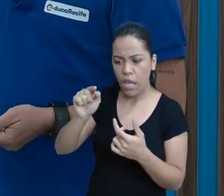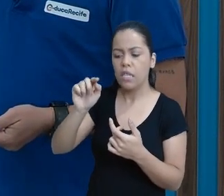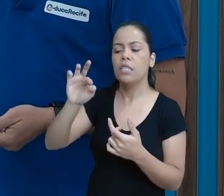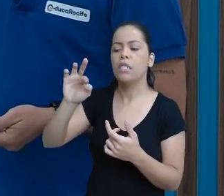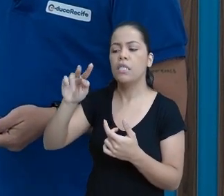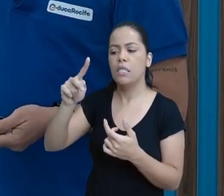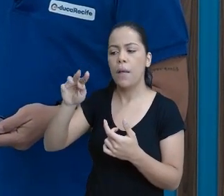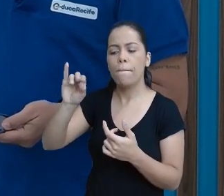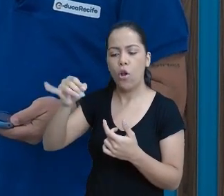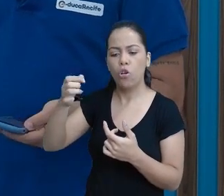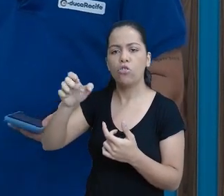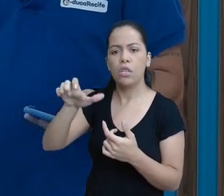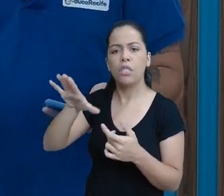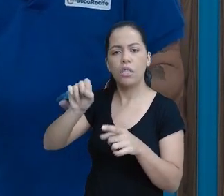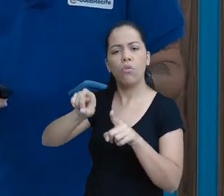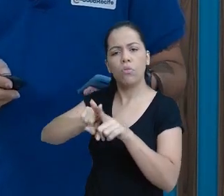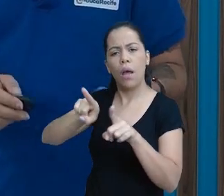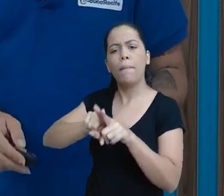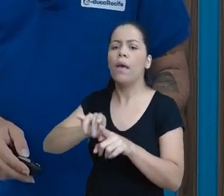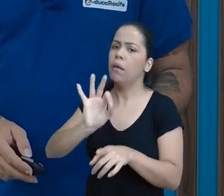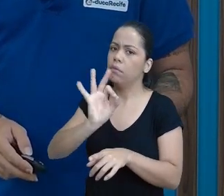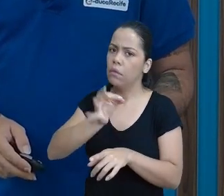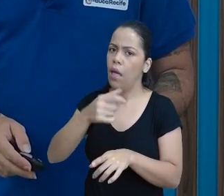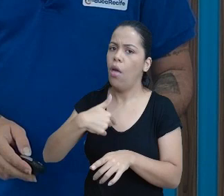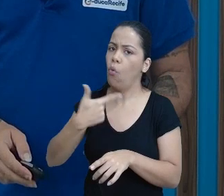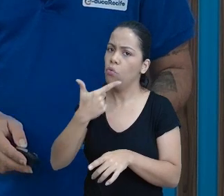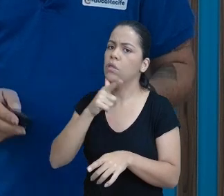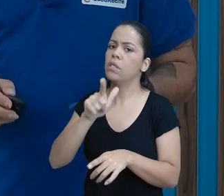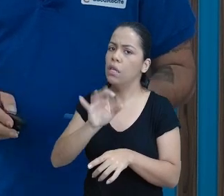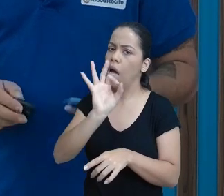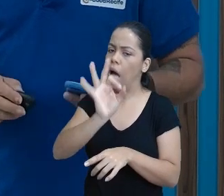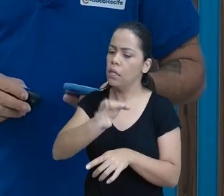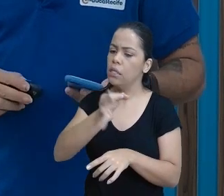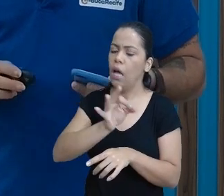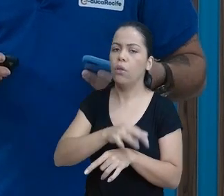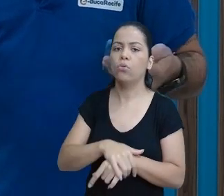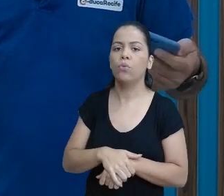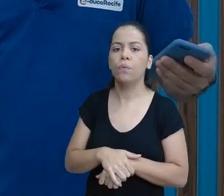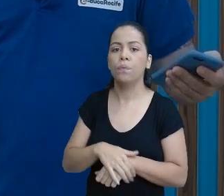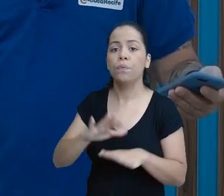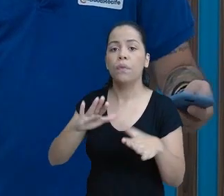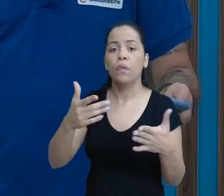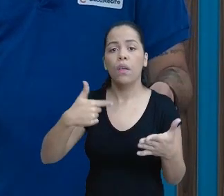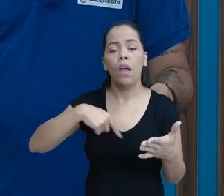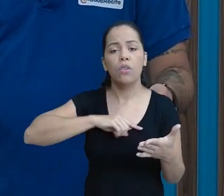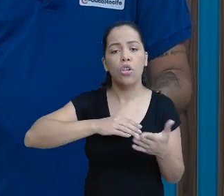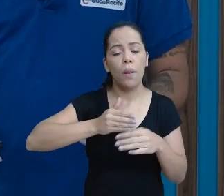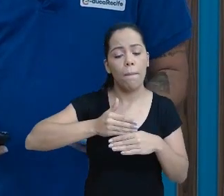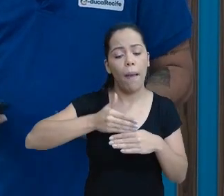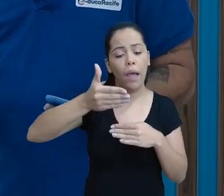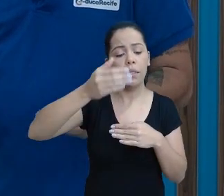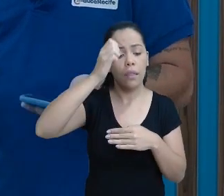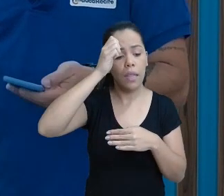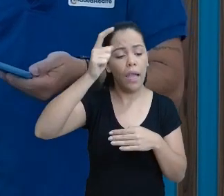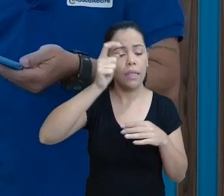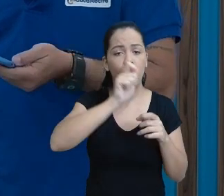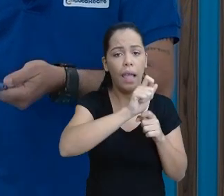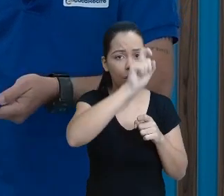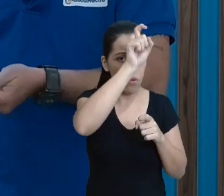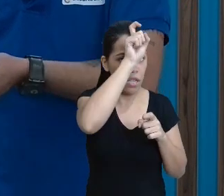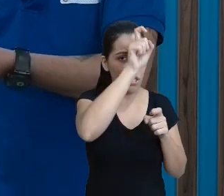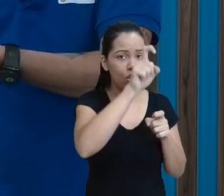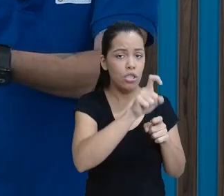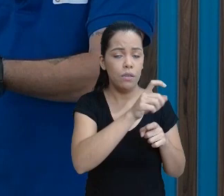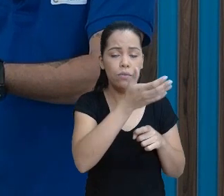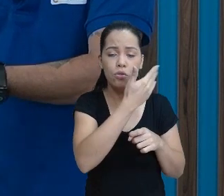Nesse caso aí, também deu certo, né? Então, a gente partindo da ideia dos egípcios, eles viam que isso